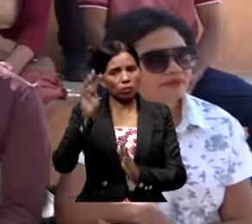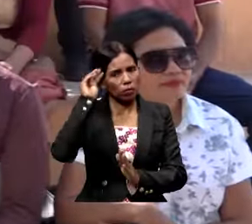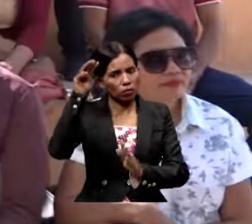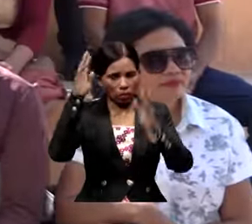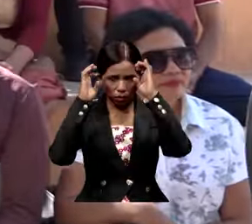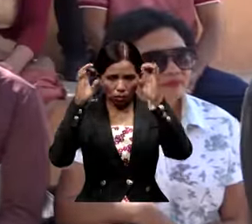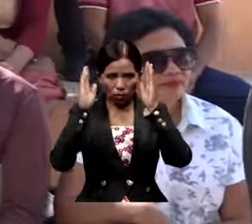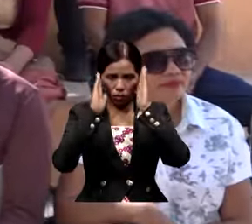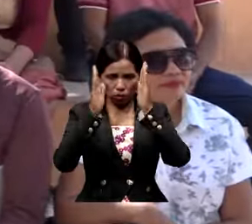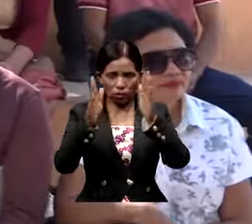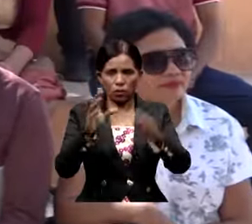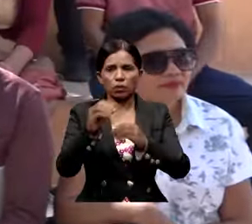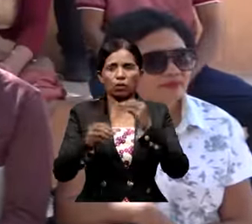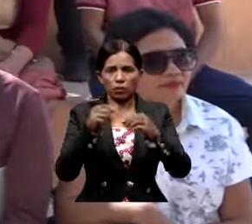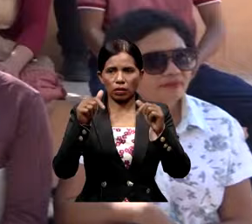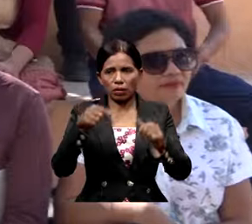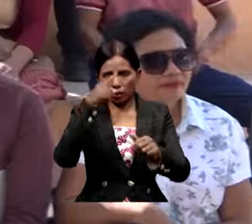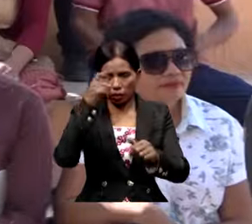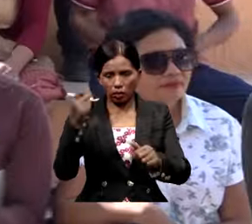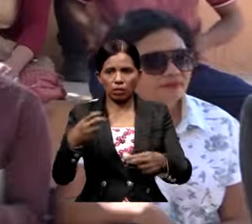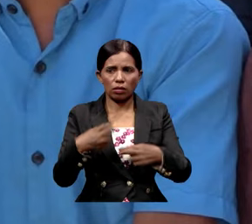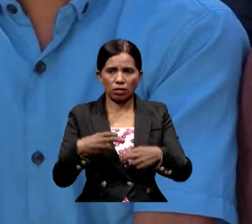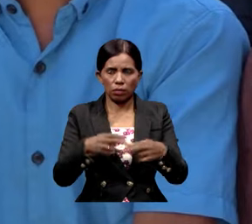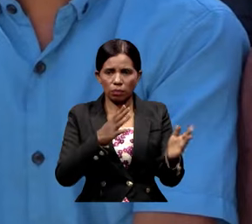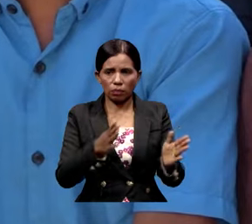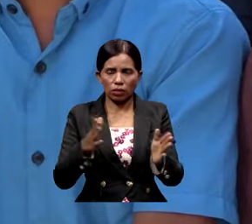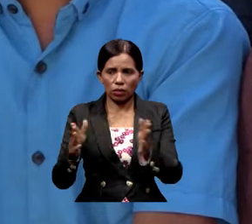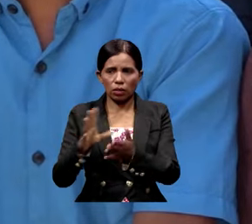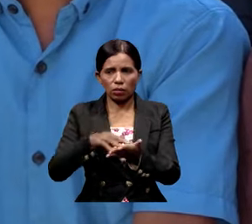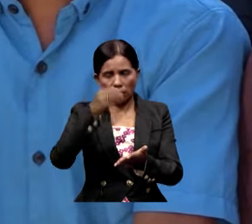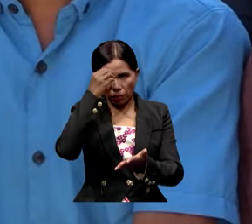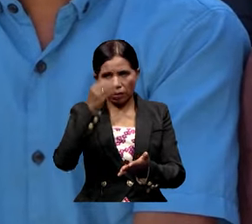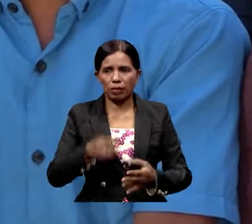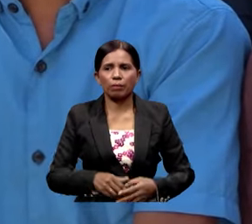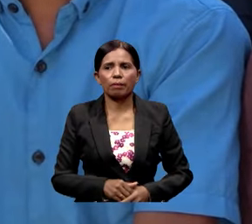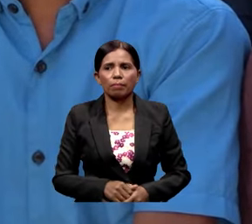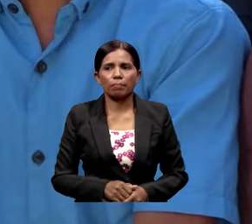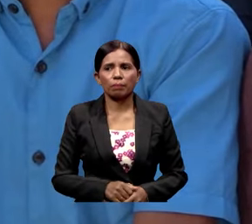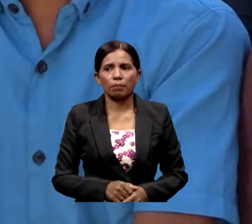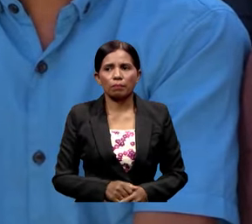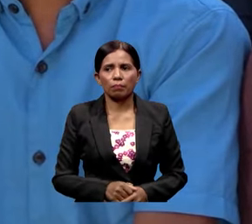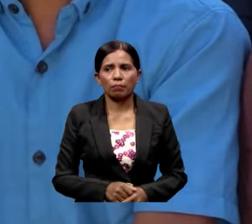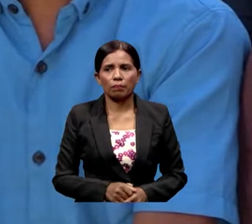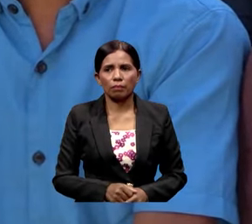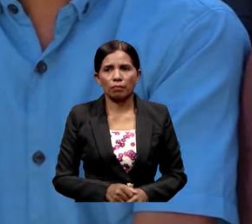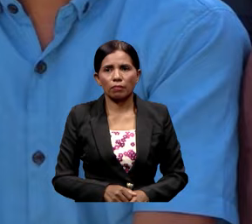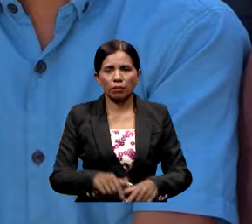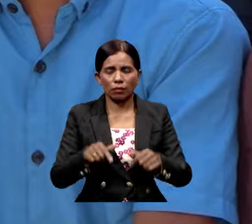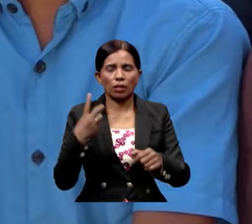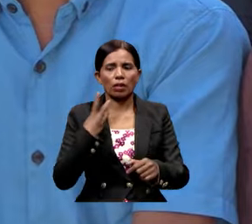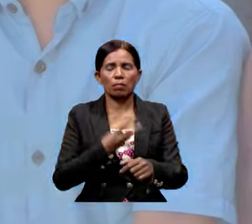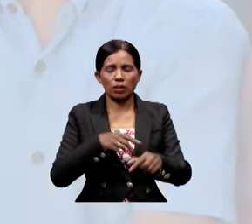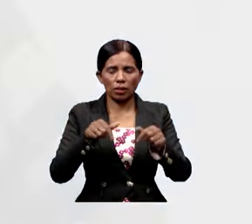tofu atenção ba assunto ne tamba se dificulta processo ensino aprendizagem. Vihe ne Sanulo